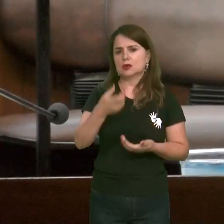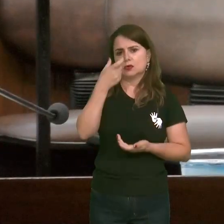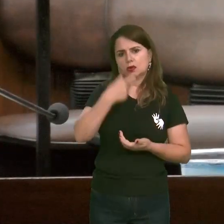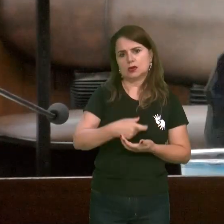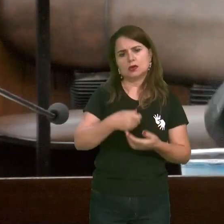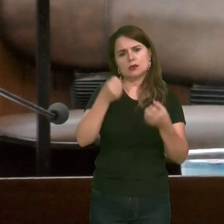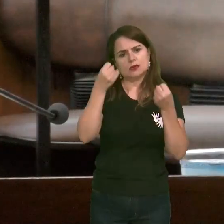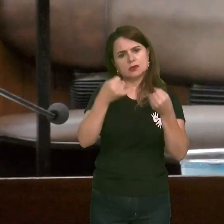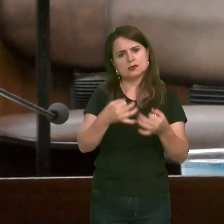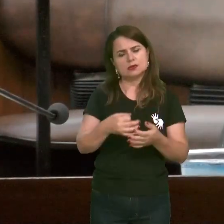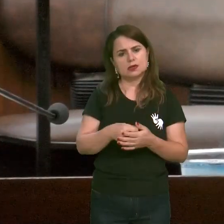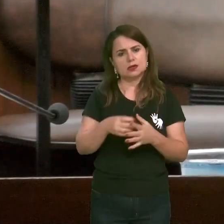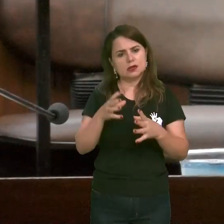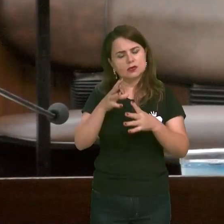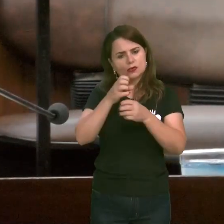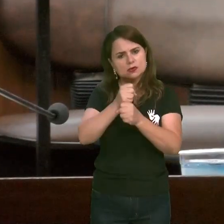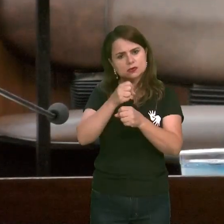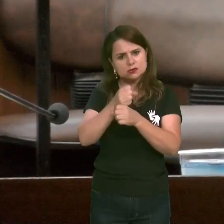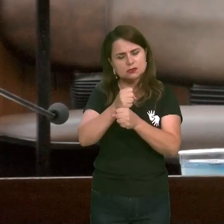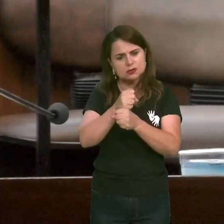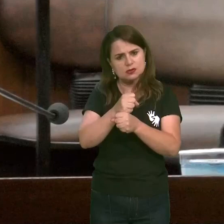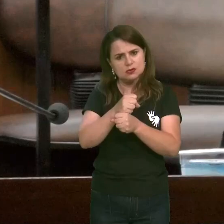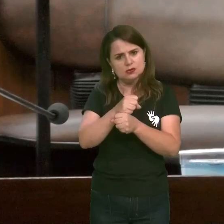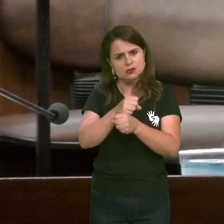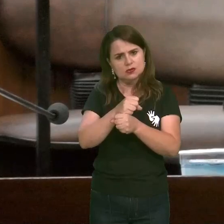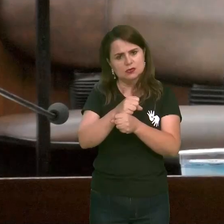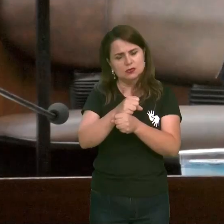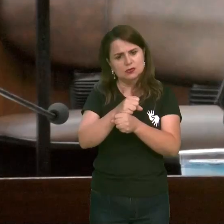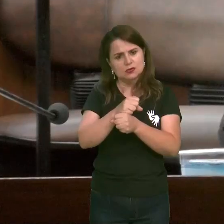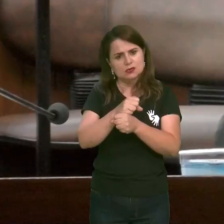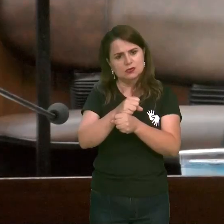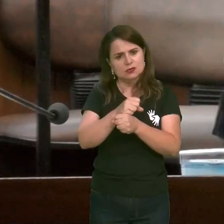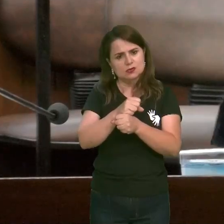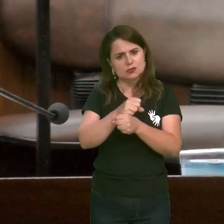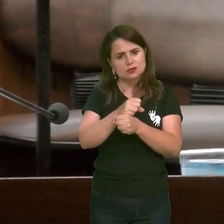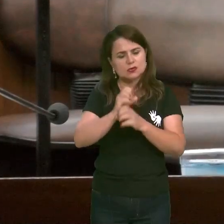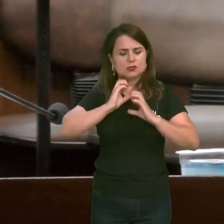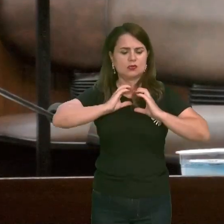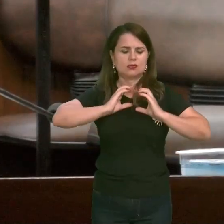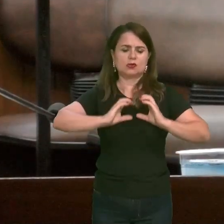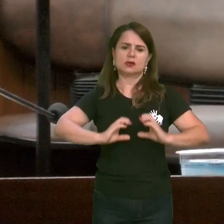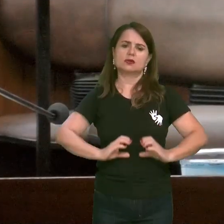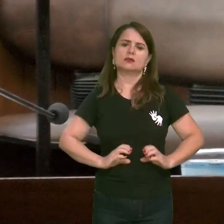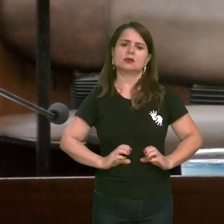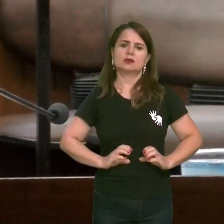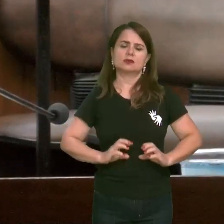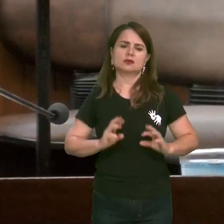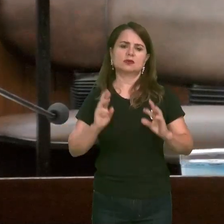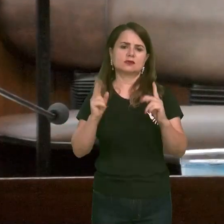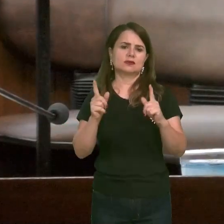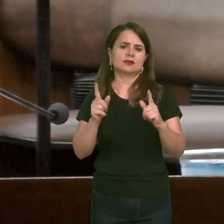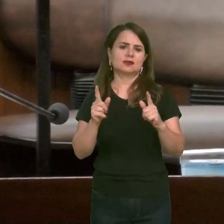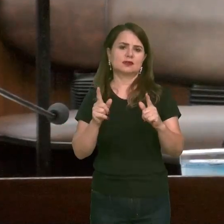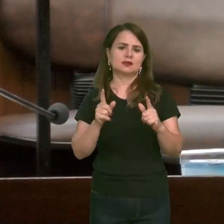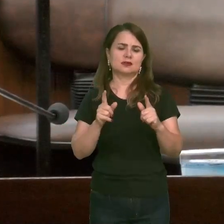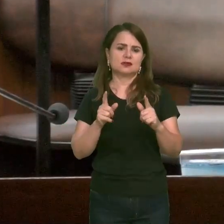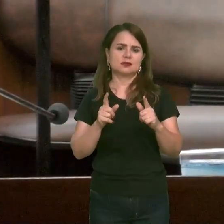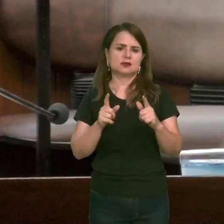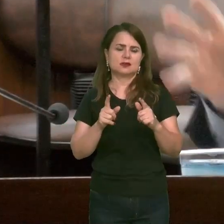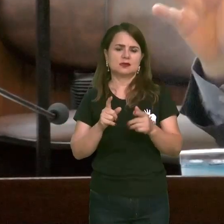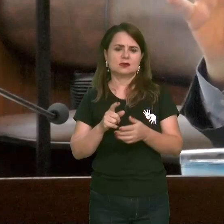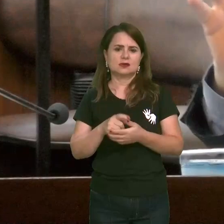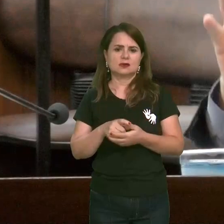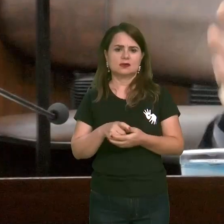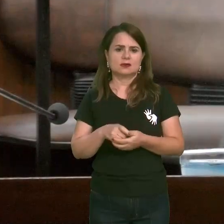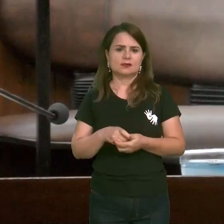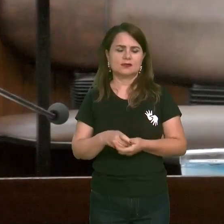daquilo que diz respeito a mim nesse orçamento de me comportar de forma que não houvesse justamente razão para que fosse